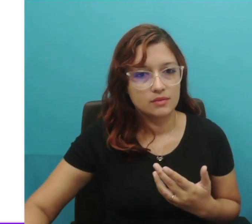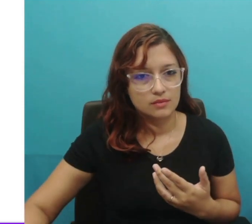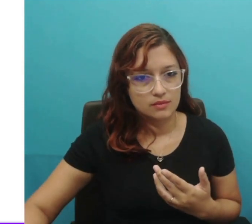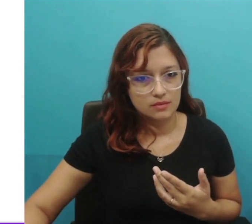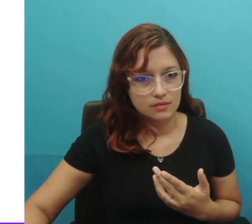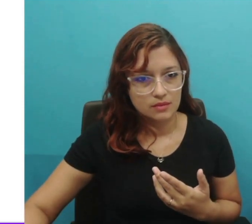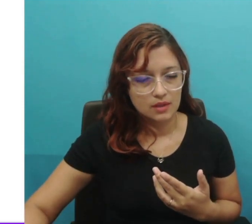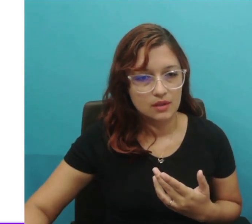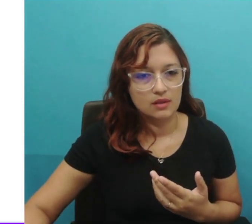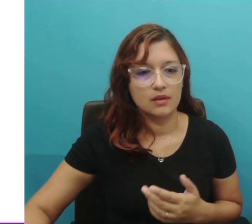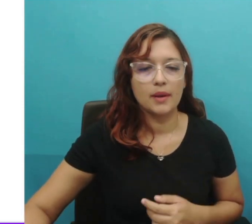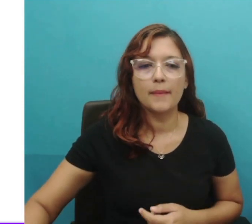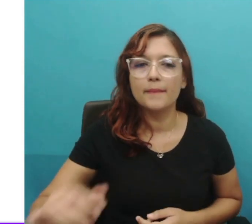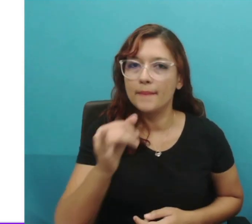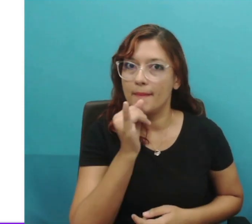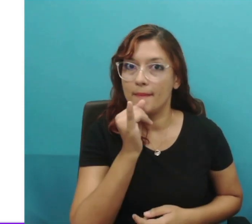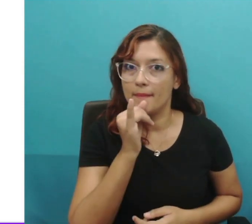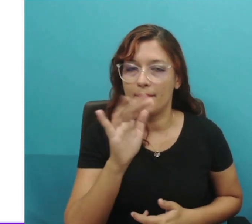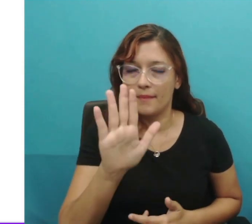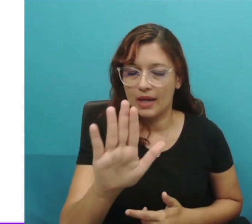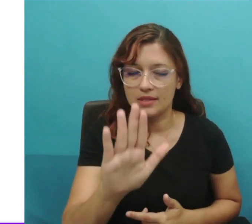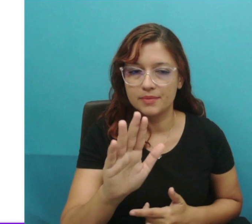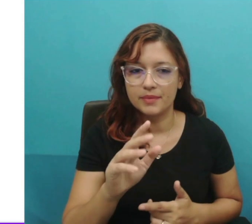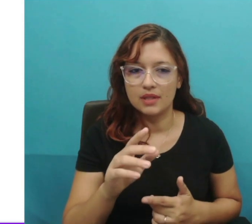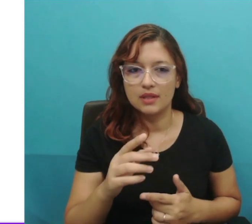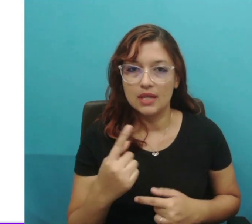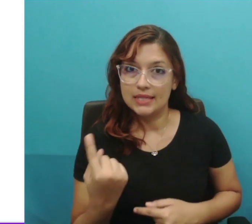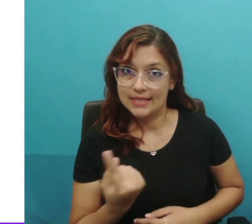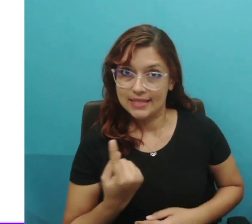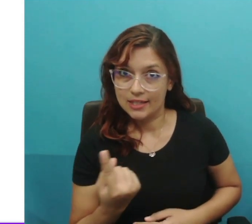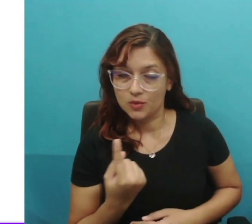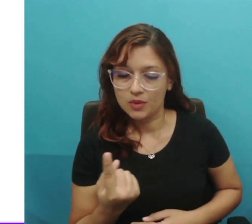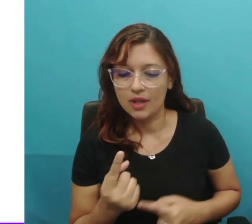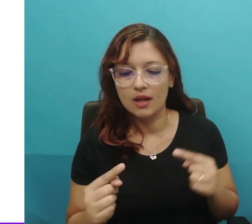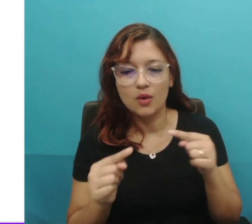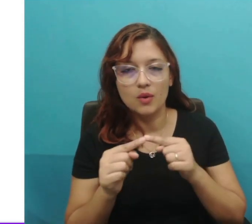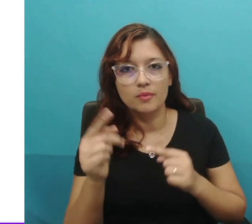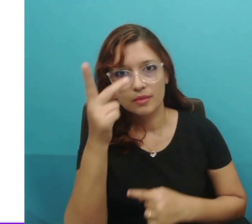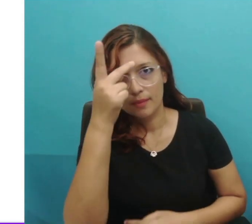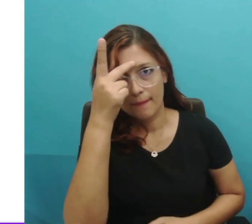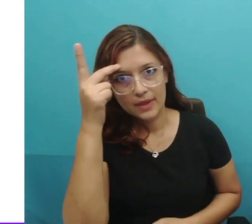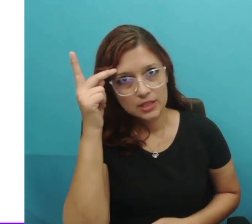a palavra no singular ou no plural. Mas, por exemplo,